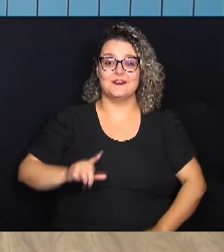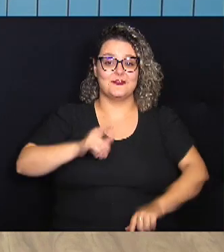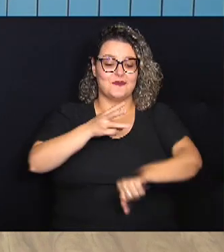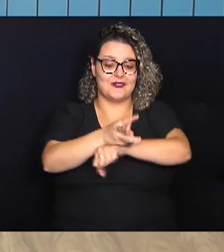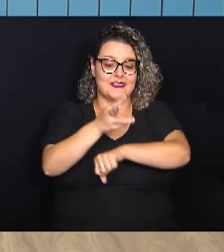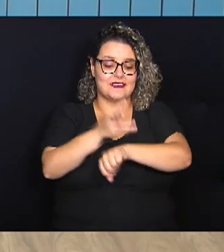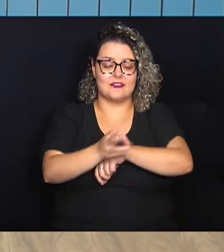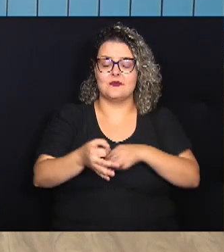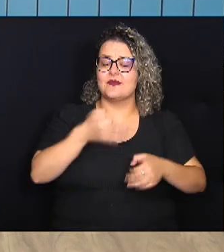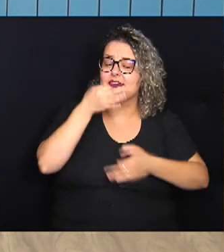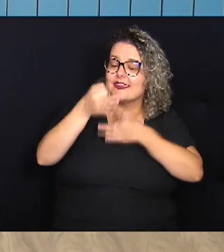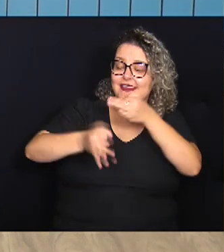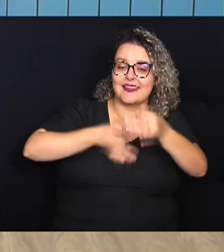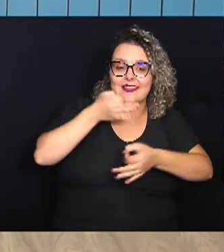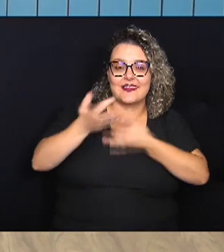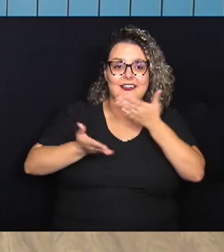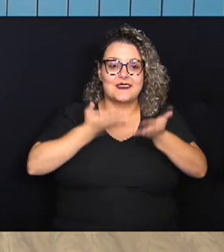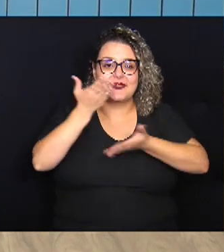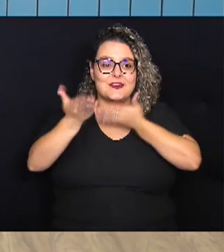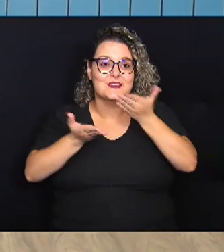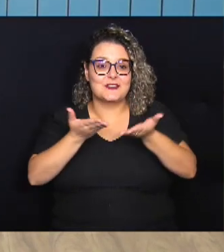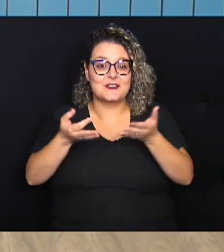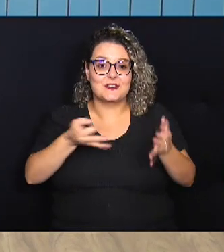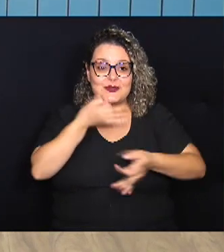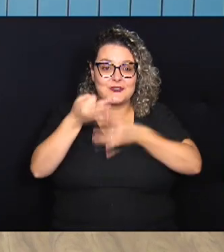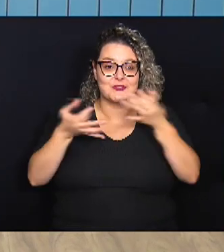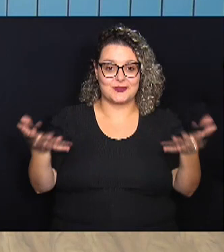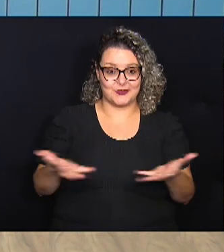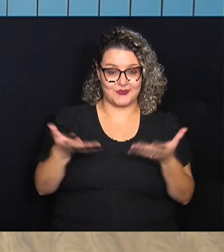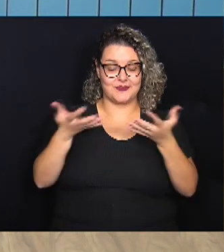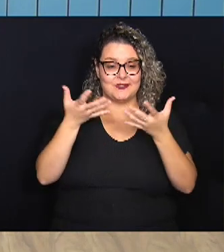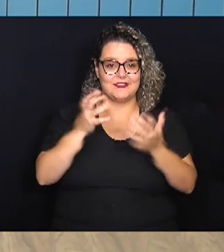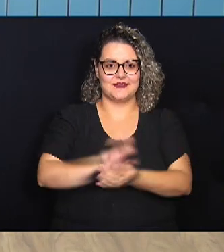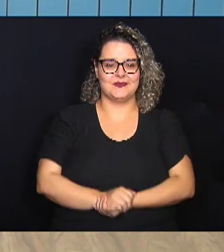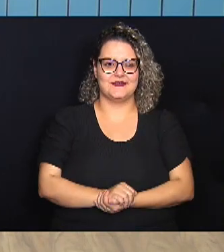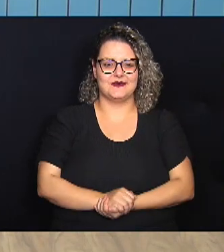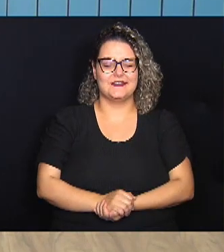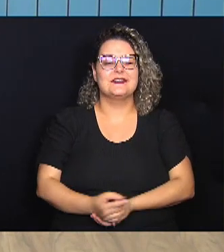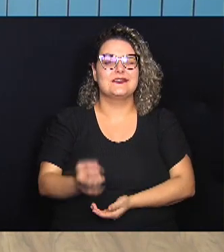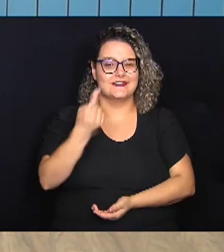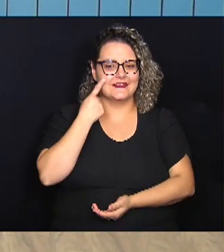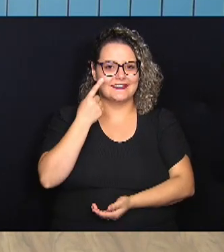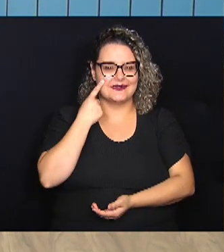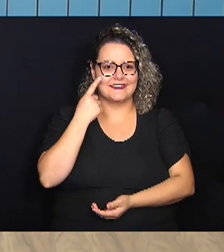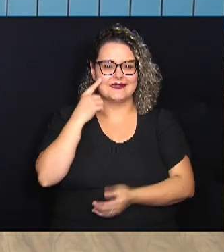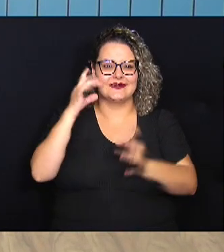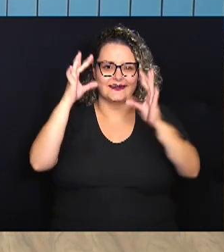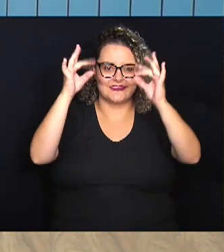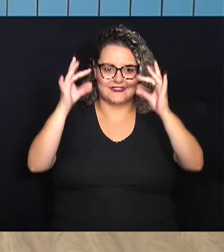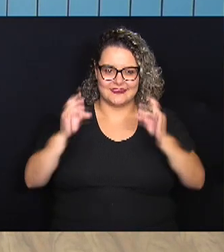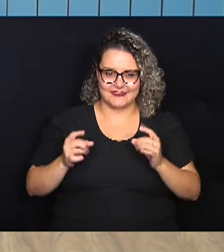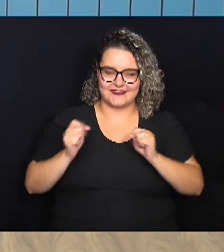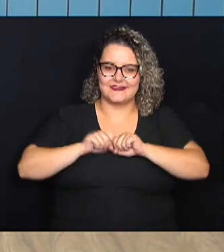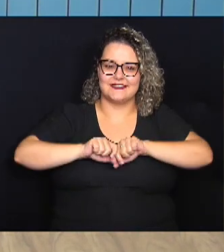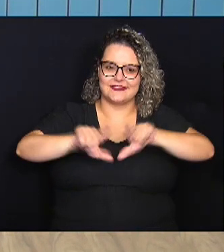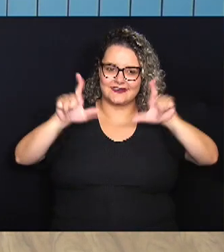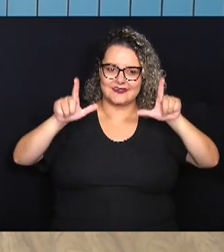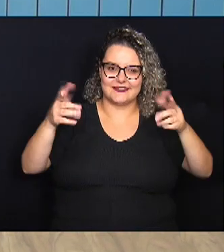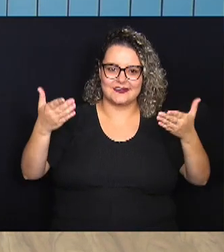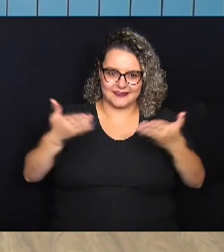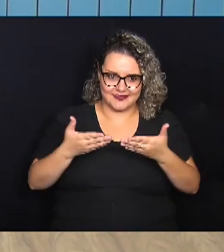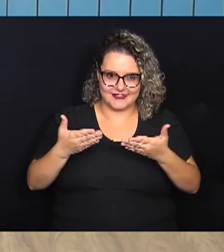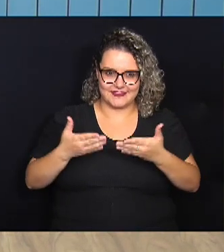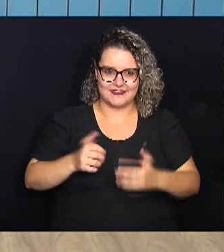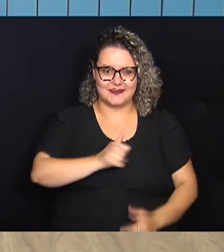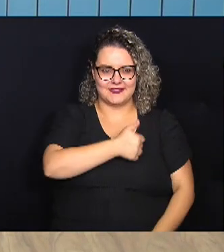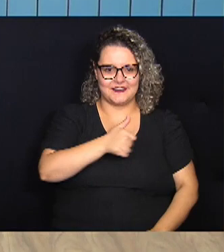opinião, a sua sugestão, a sua crítica construtiva. Vamos agora aos destaques desta edição de 11